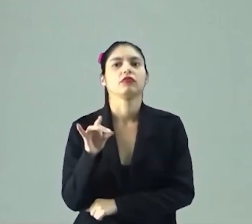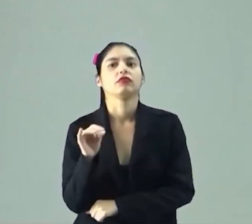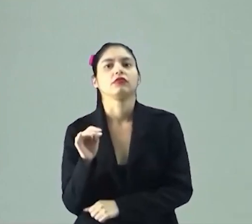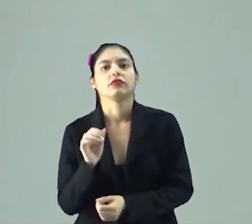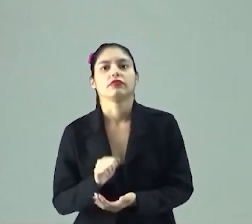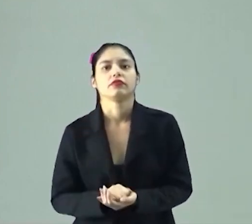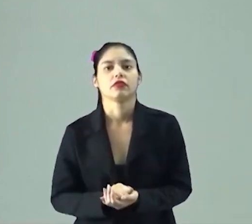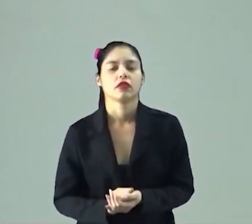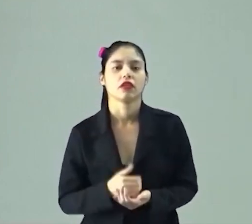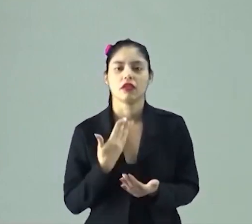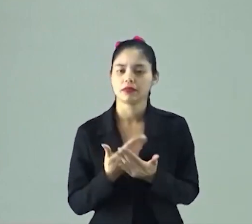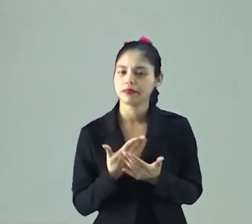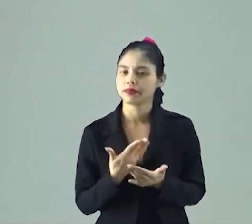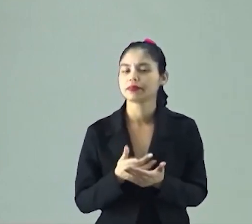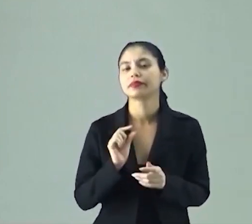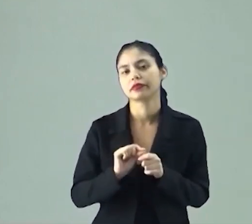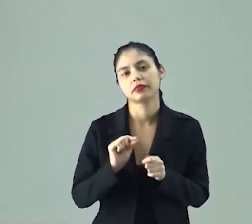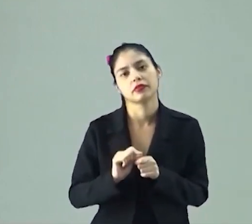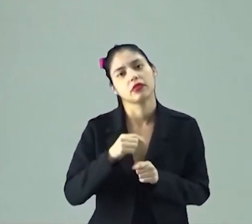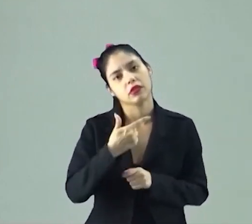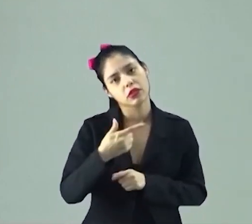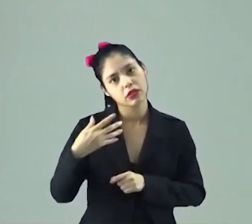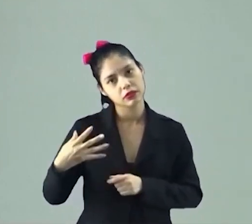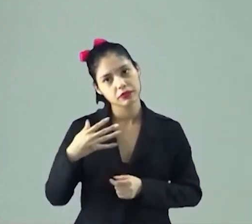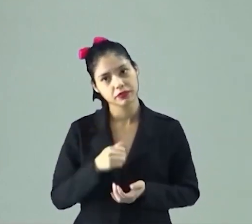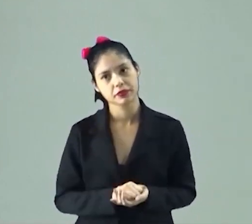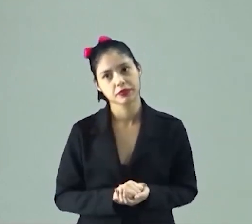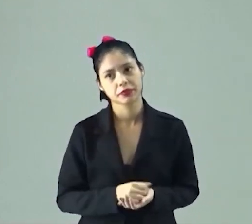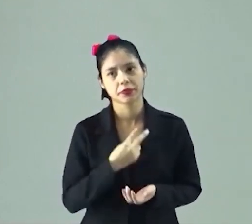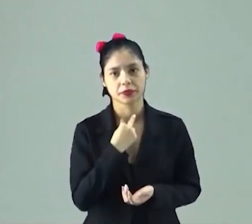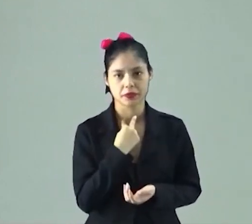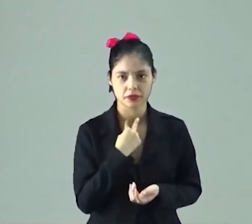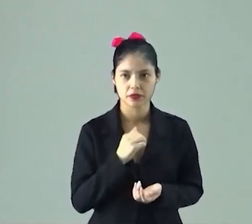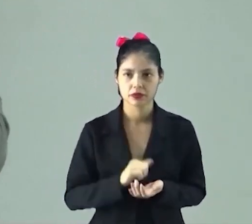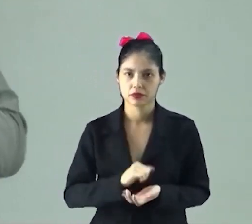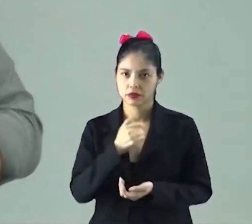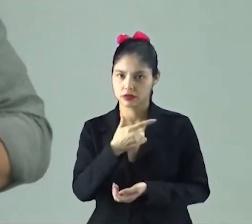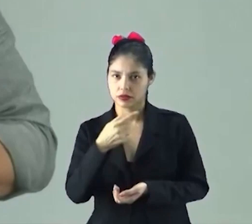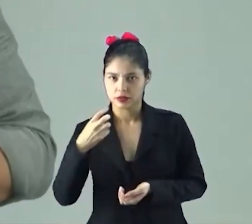relógio, né, isso foi feito um estudo, com 24 horas, a gente ia ocupar